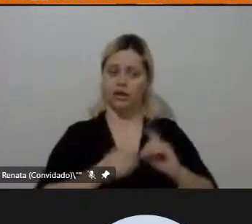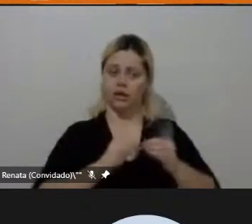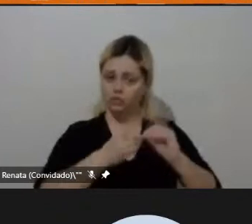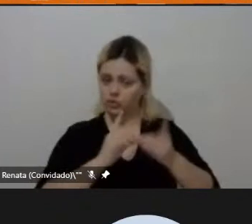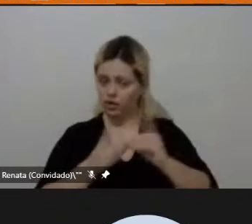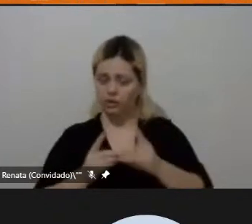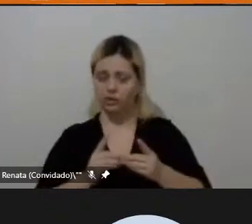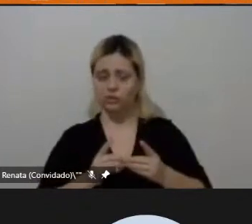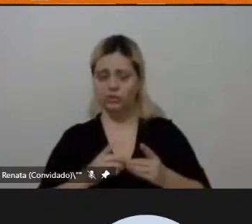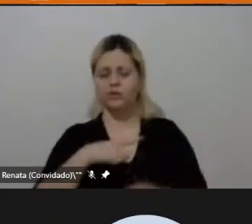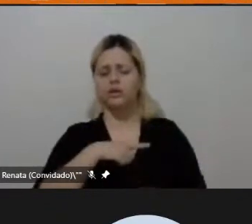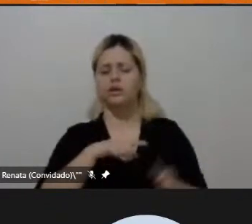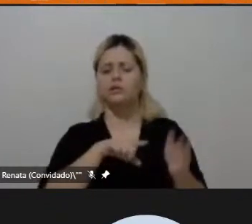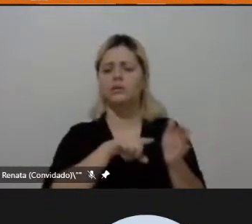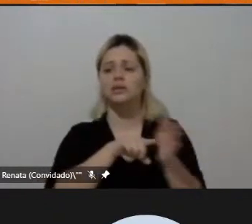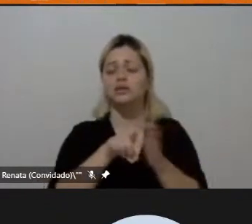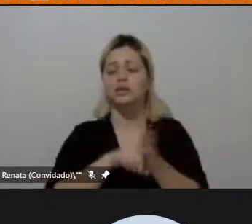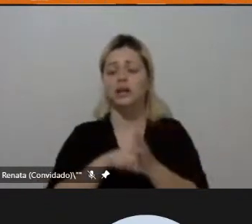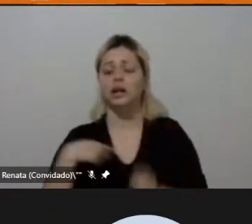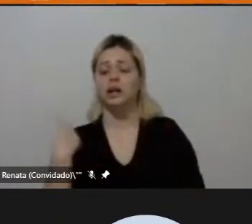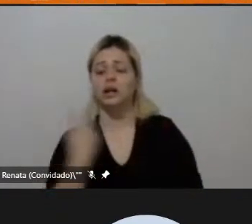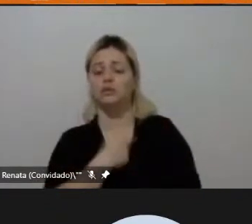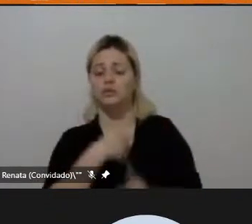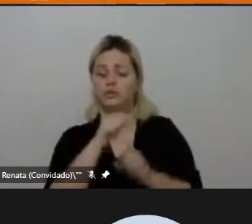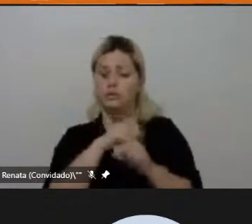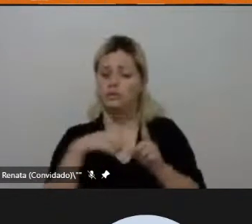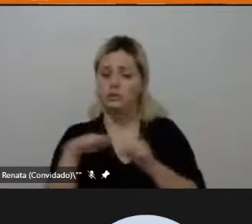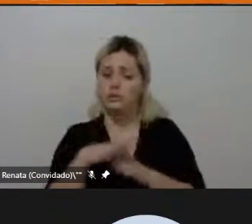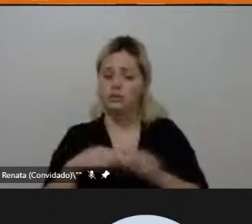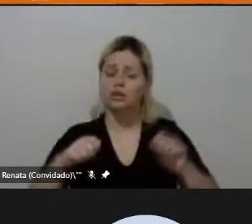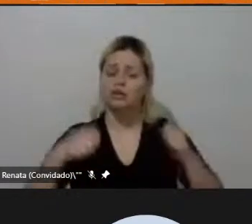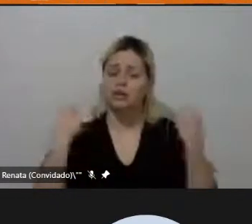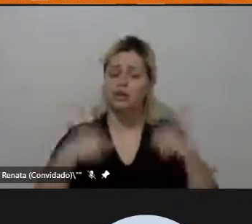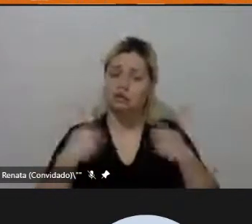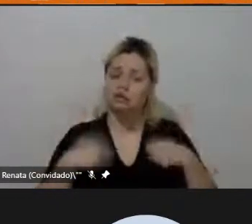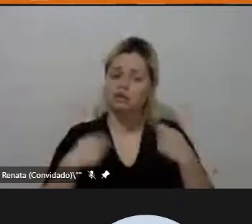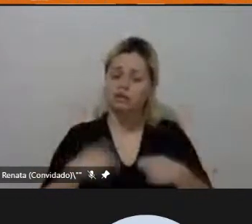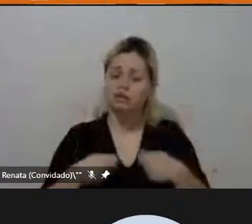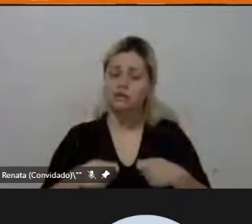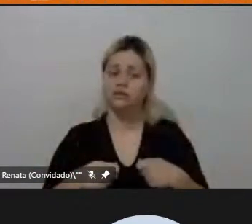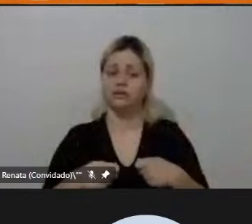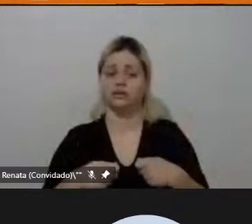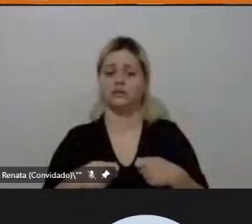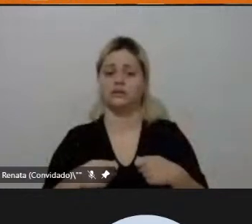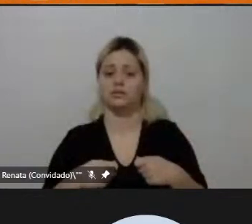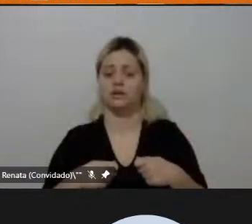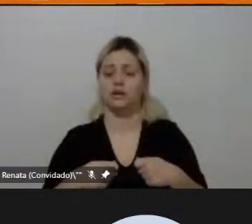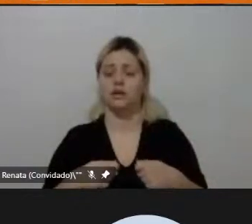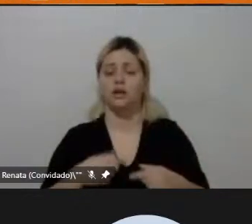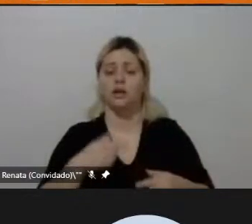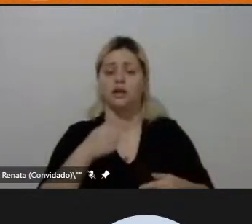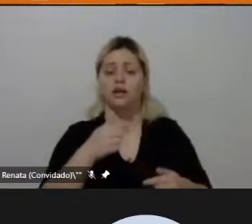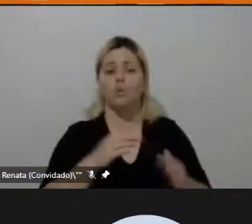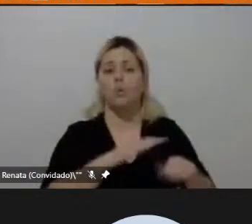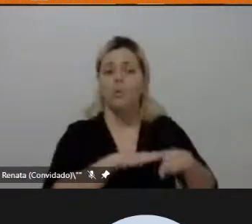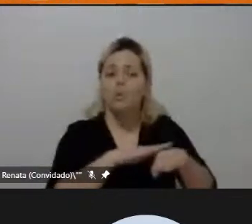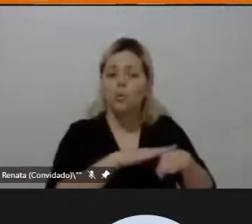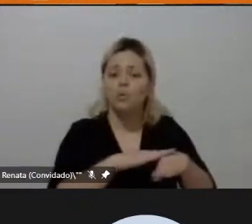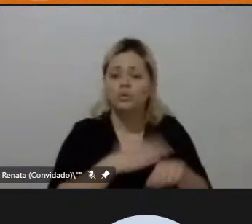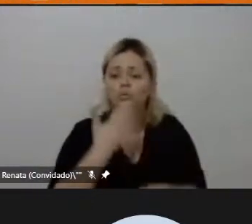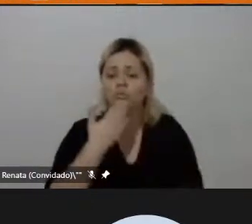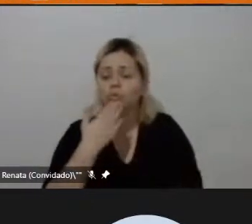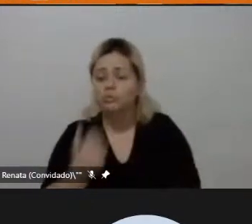é que eu acho que tem uma questão que a nossa sociedade precisaria ter uma possibilidade de diálogo e de